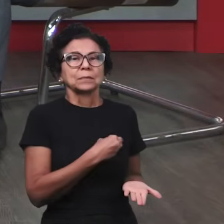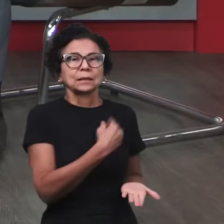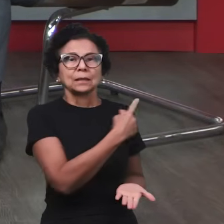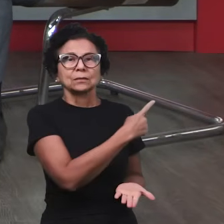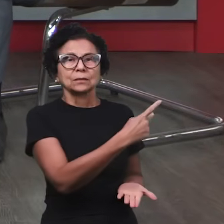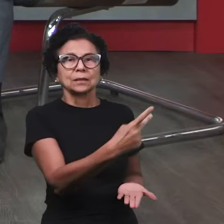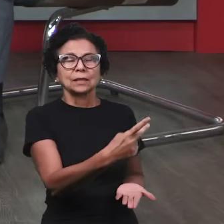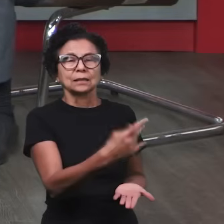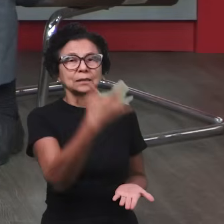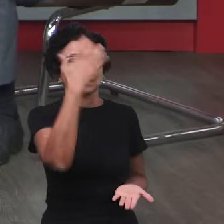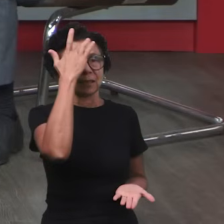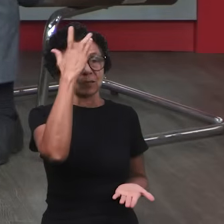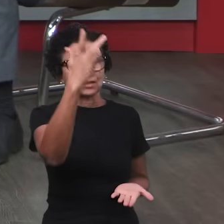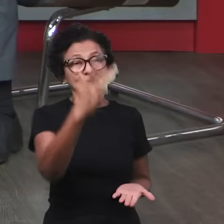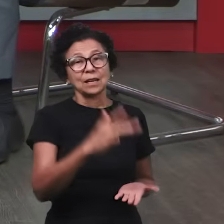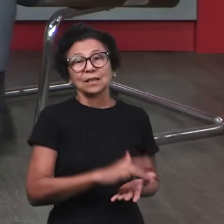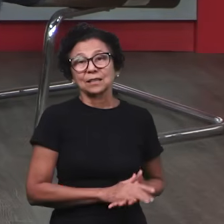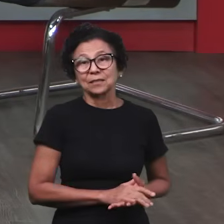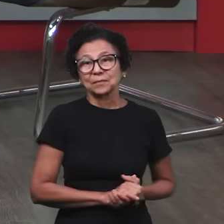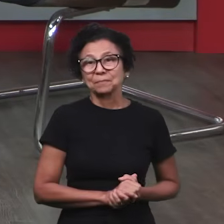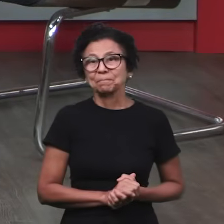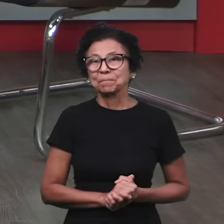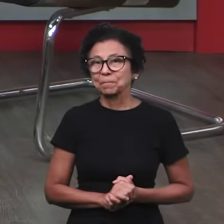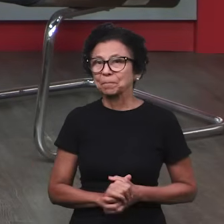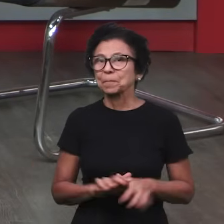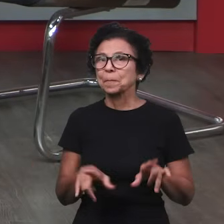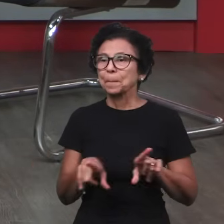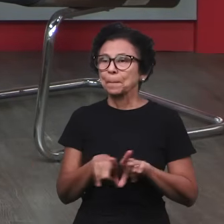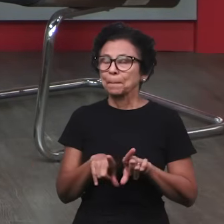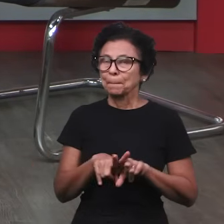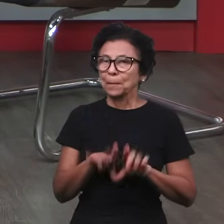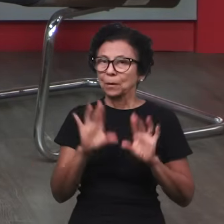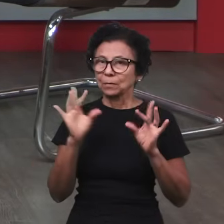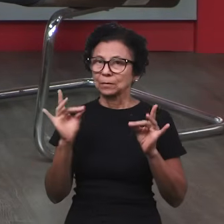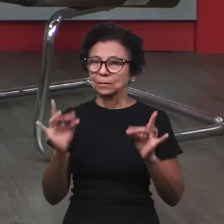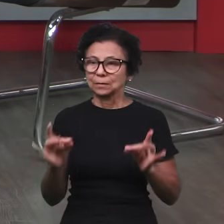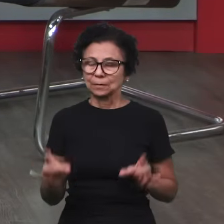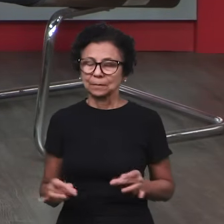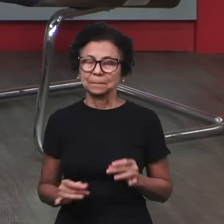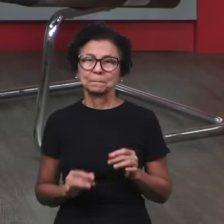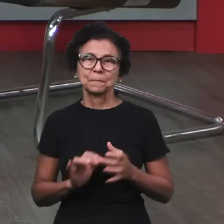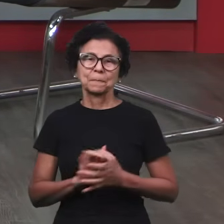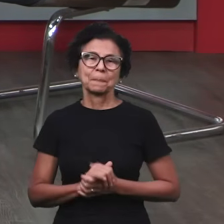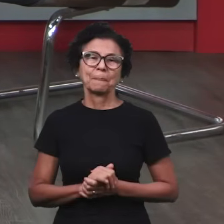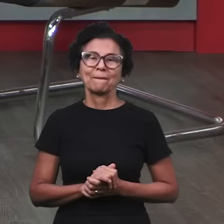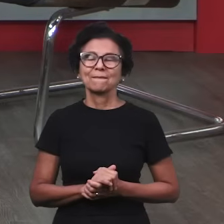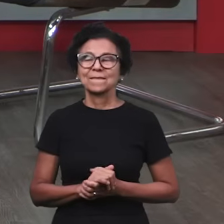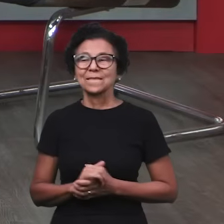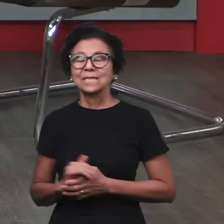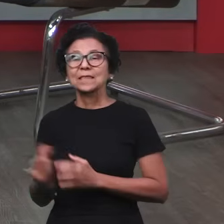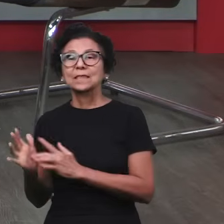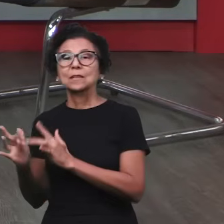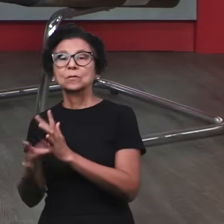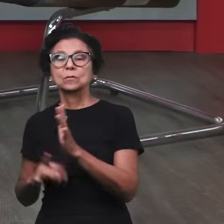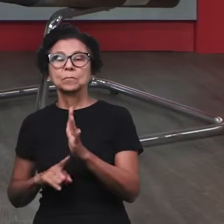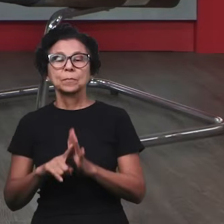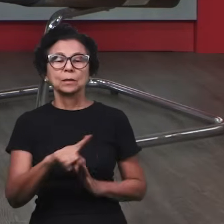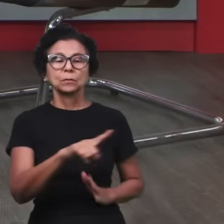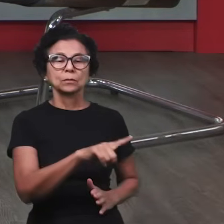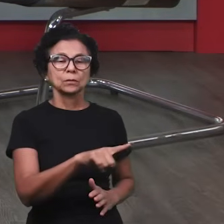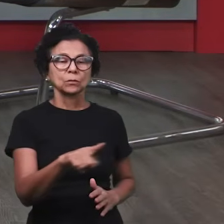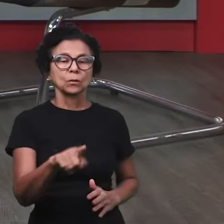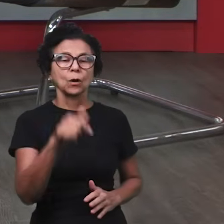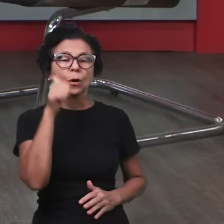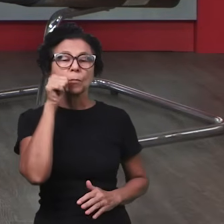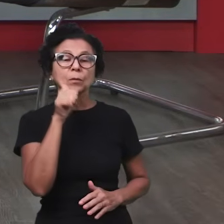Pois é, mas só mais um detalhe foi isso, Amadeu. Quando Jesus perguntou, mulher, cadê os teus acusadores? Ninguém